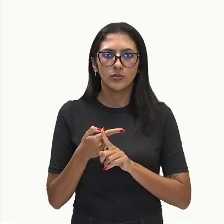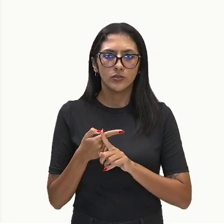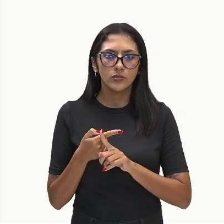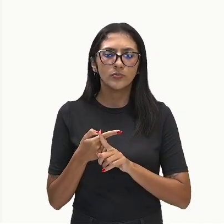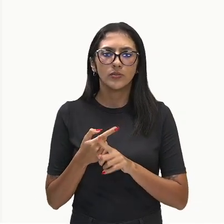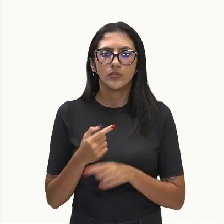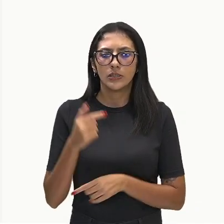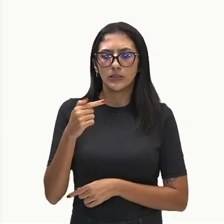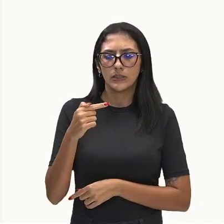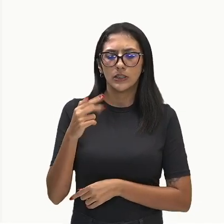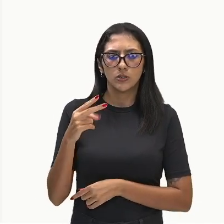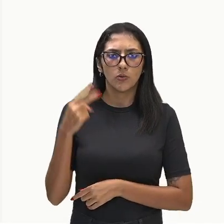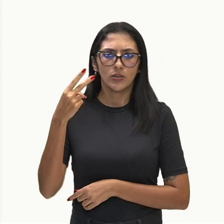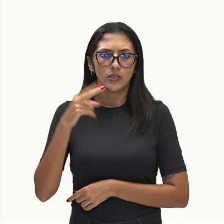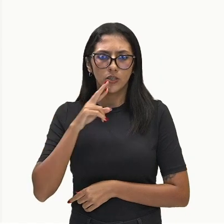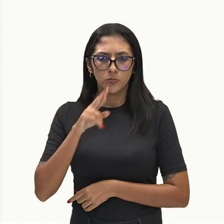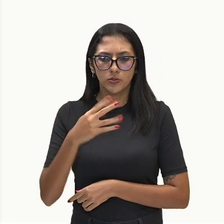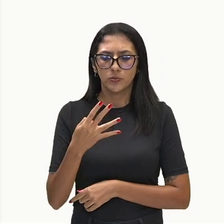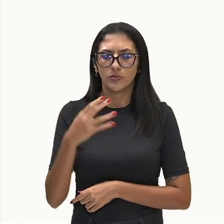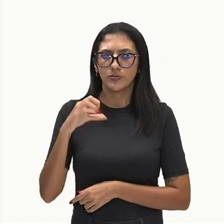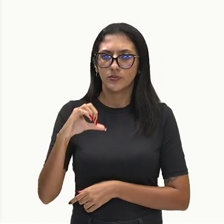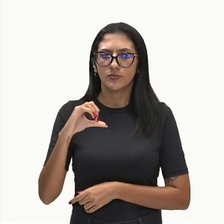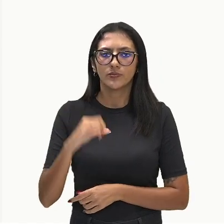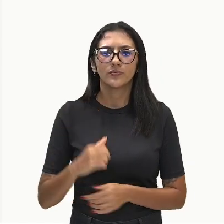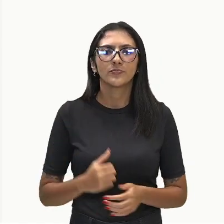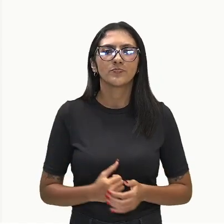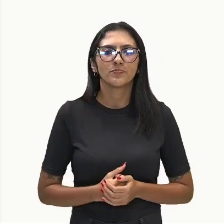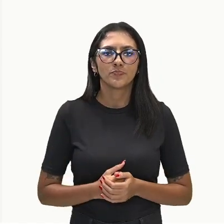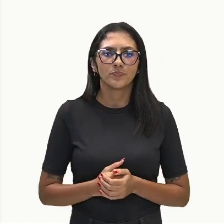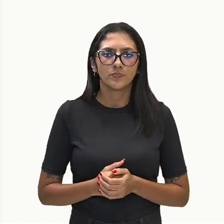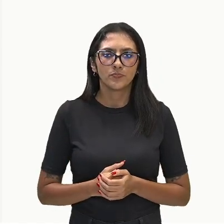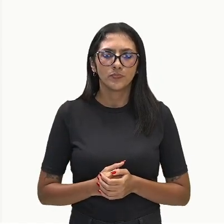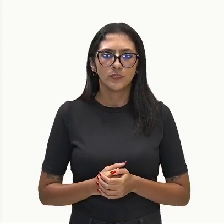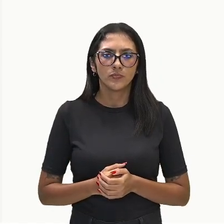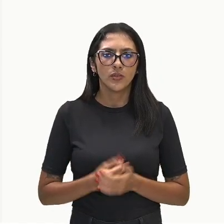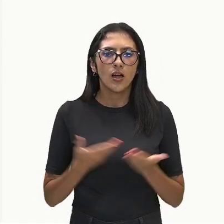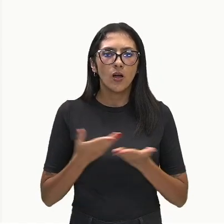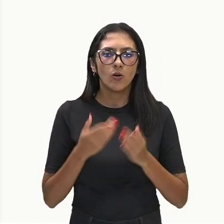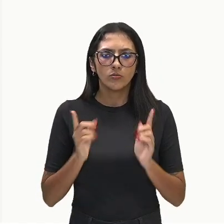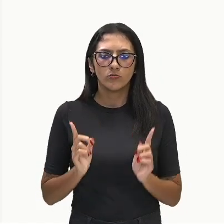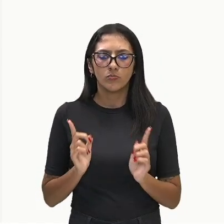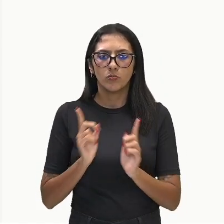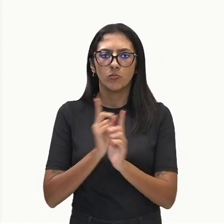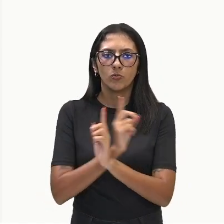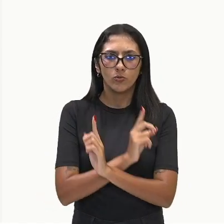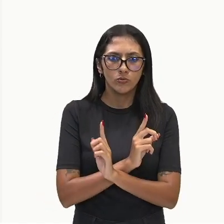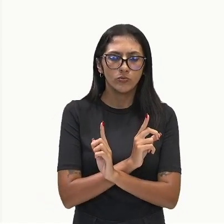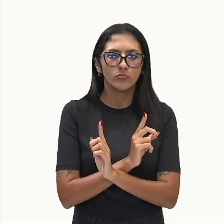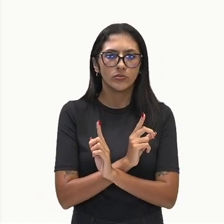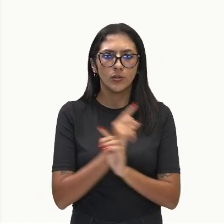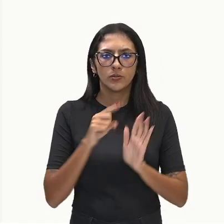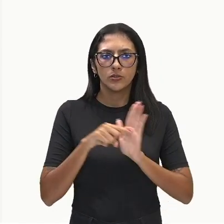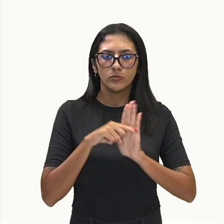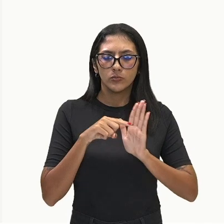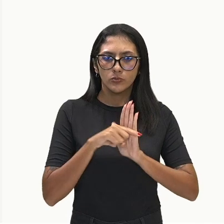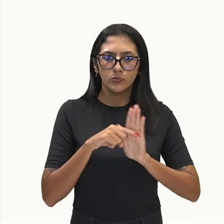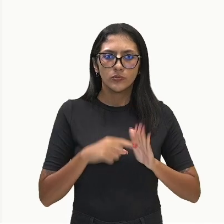que é 49. Passamos o 49 subtraindo aqui para o primeiro membro e vamos